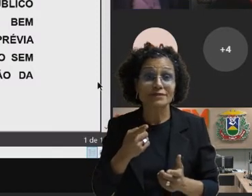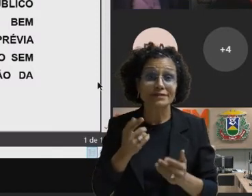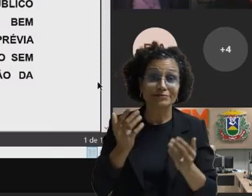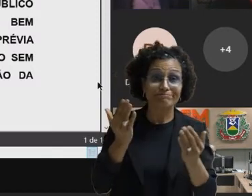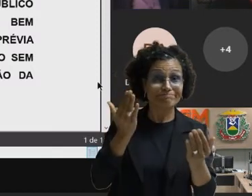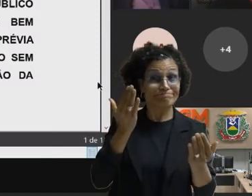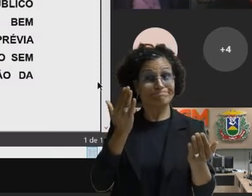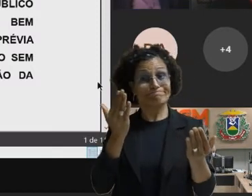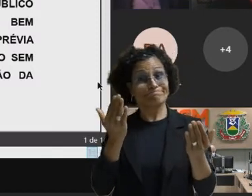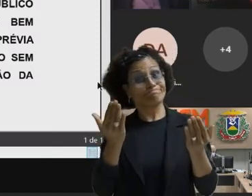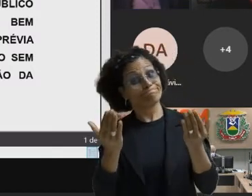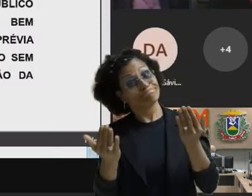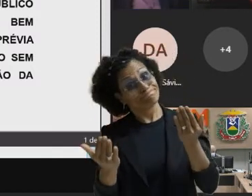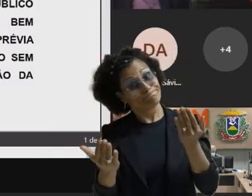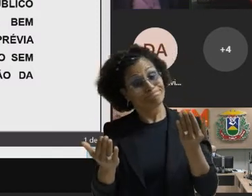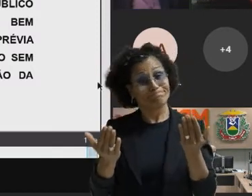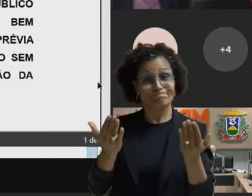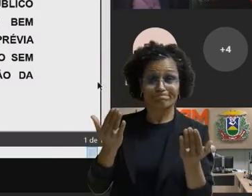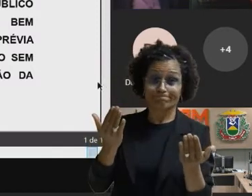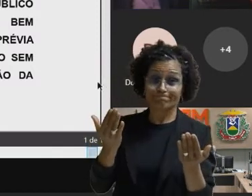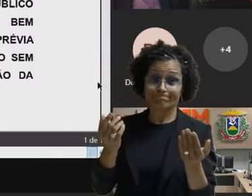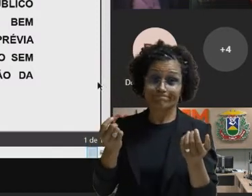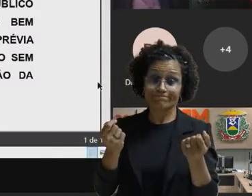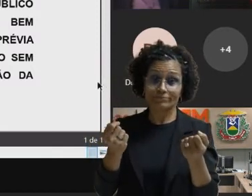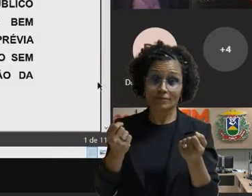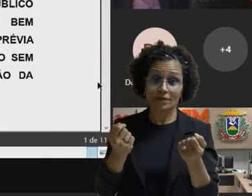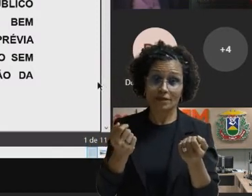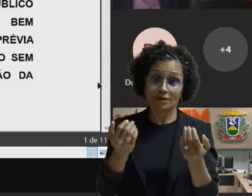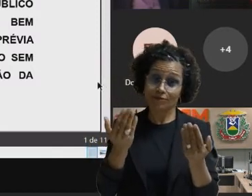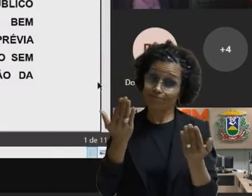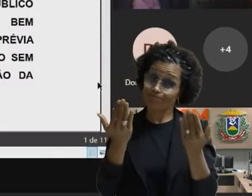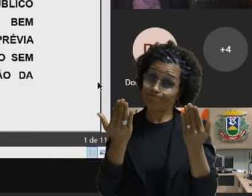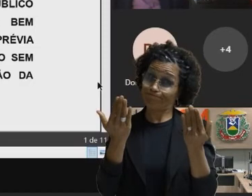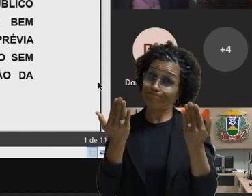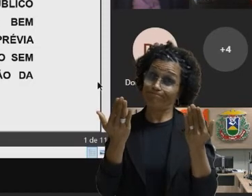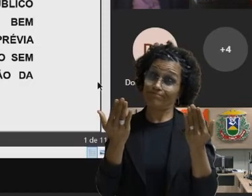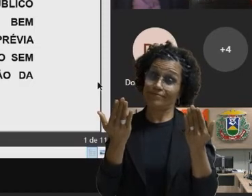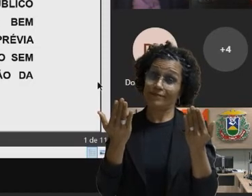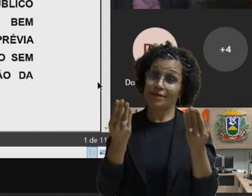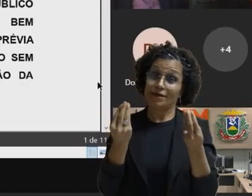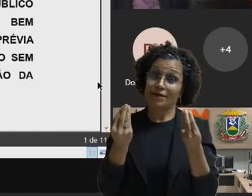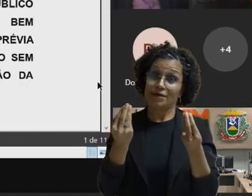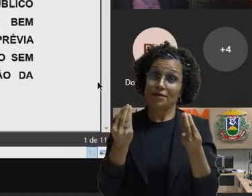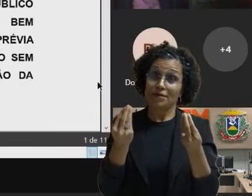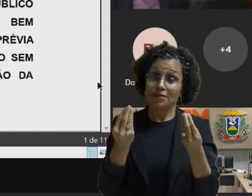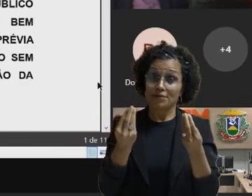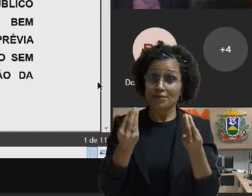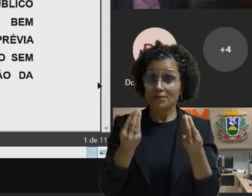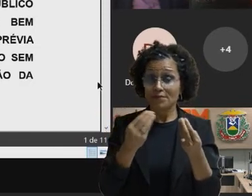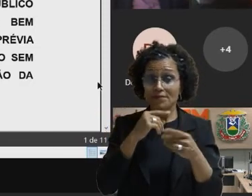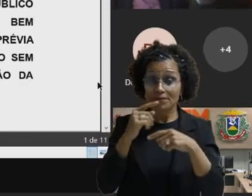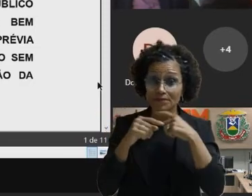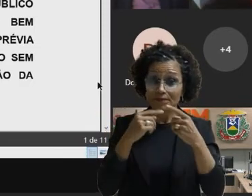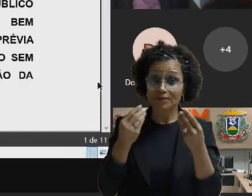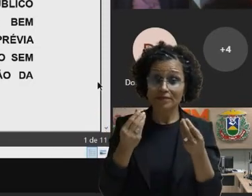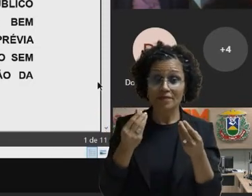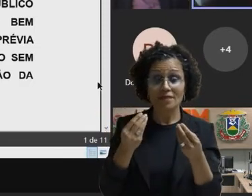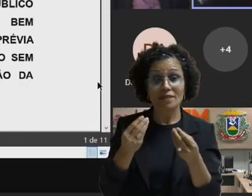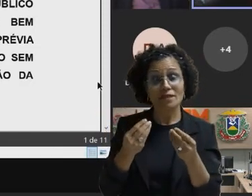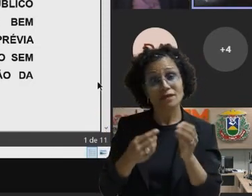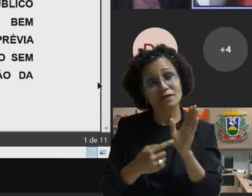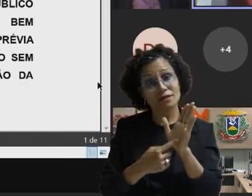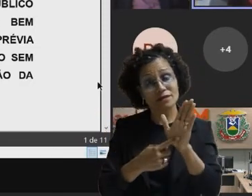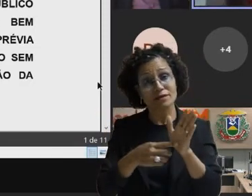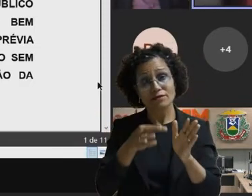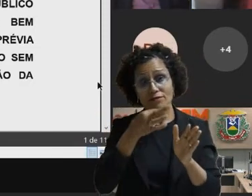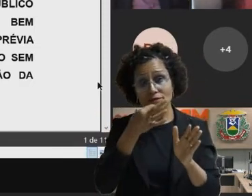a concordância com o retorno. Então, eu vou como disse o doutor Marcelo, mesmo sendo o voto vencido,